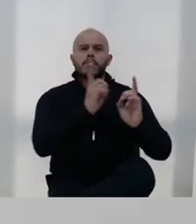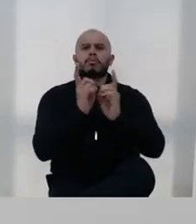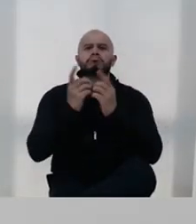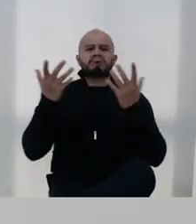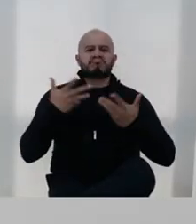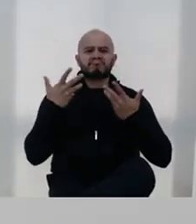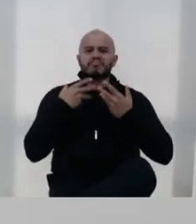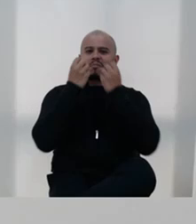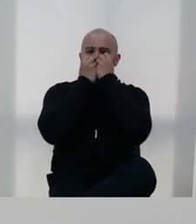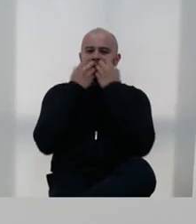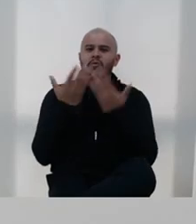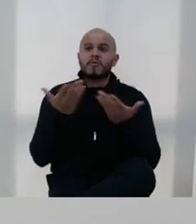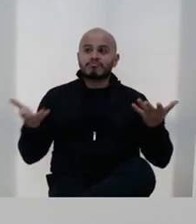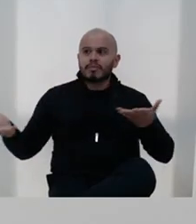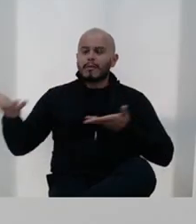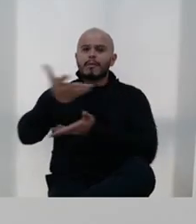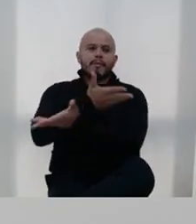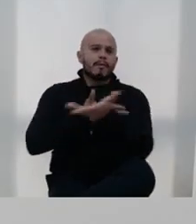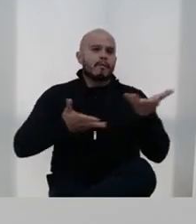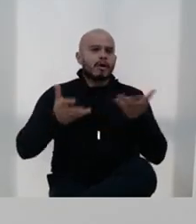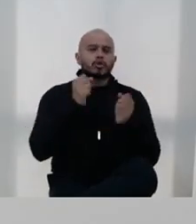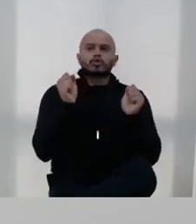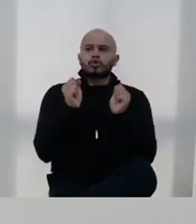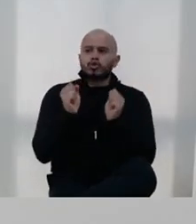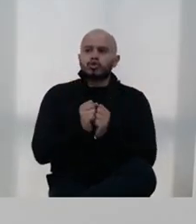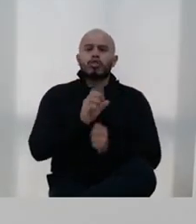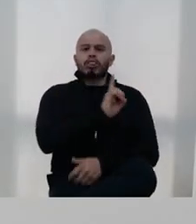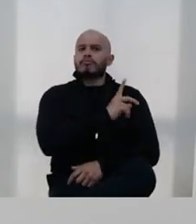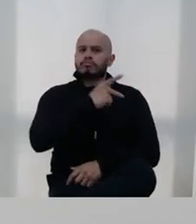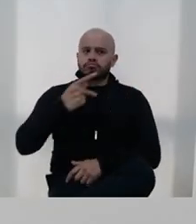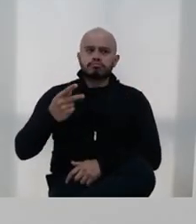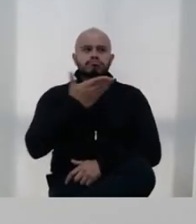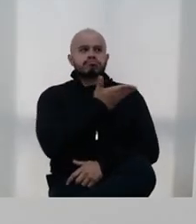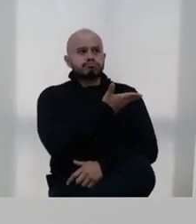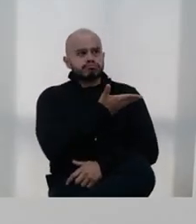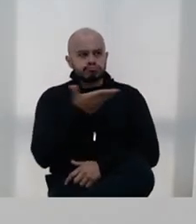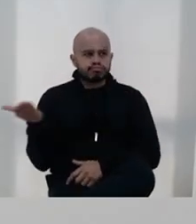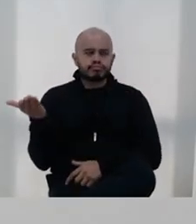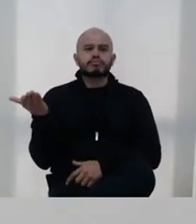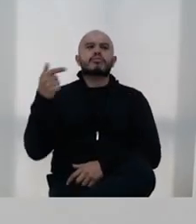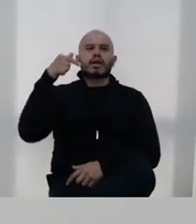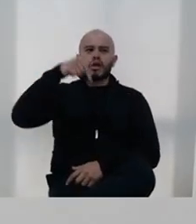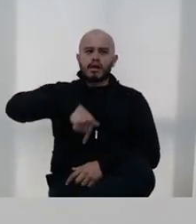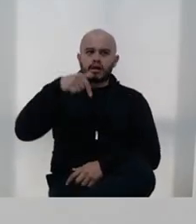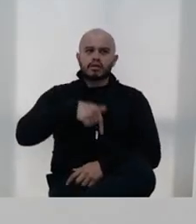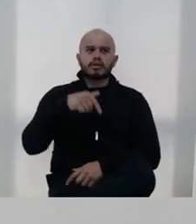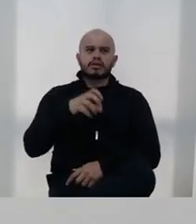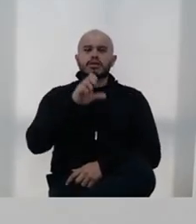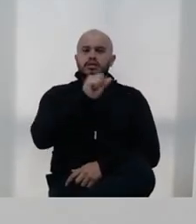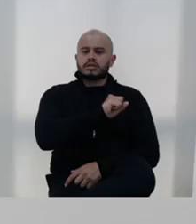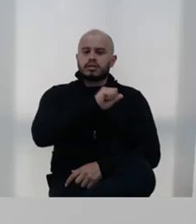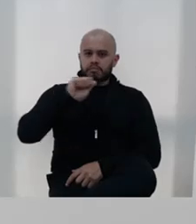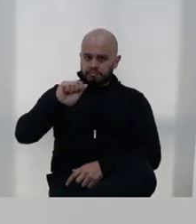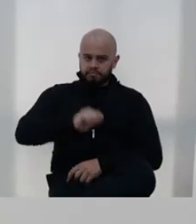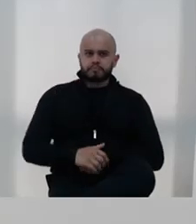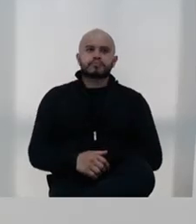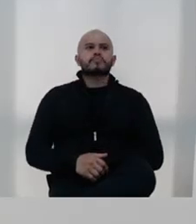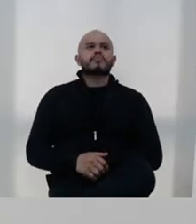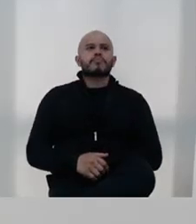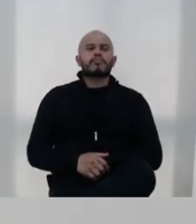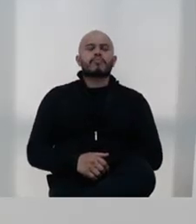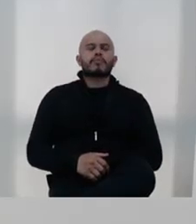da sessão com os excelentíssimos defensores e defensoras da nossa unidade de Santo Amaro, que trarão as perspectivas